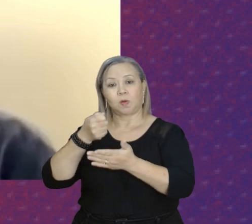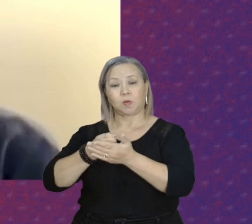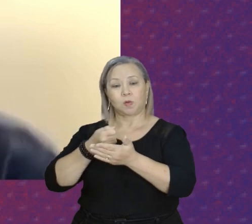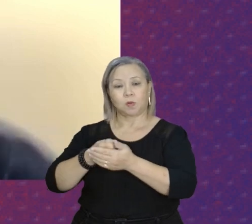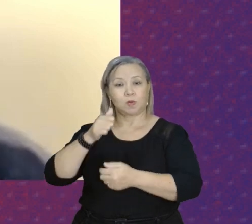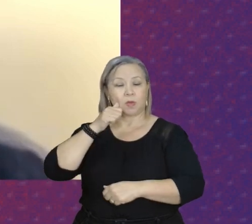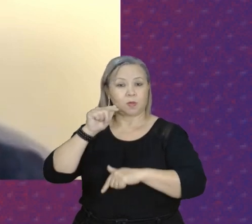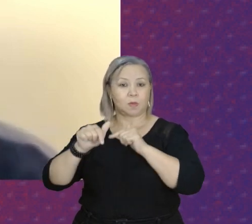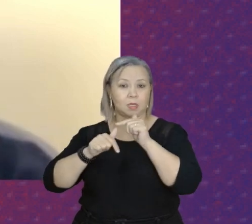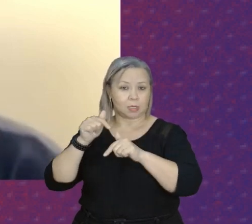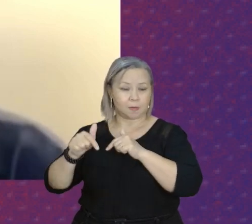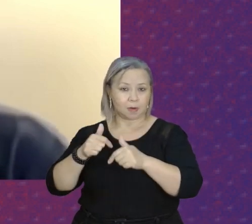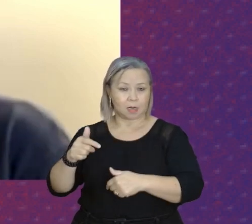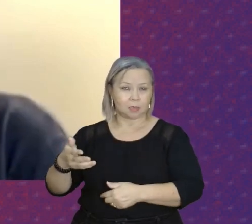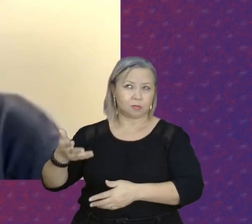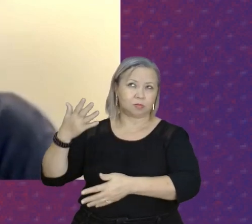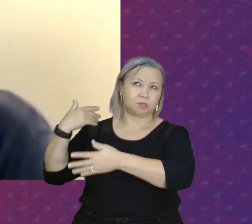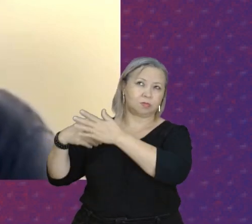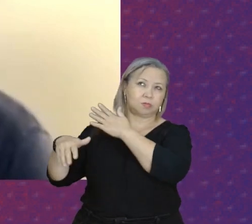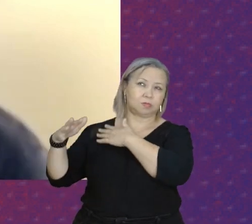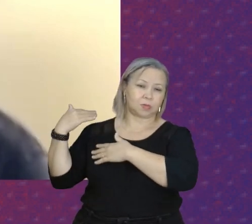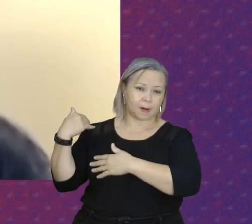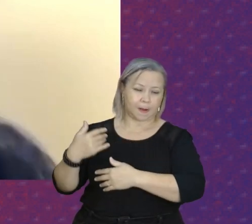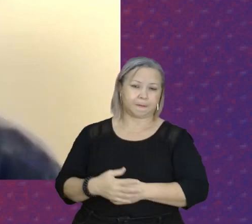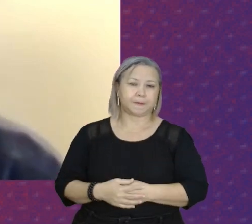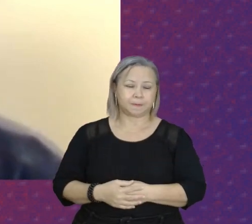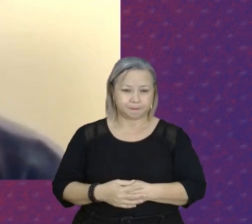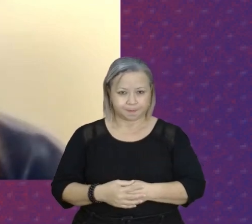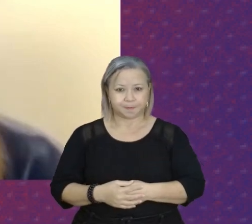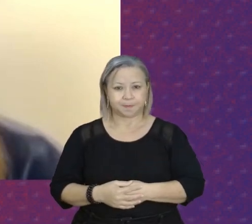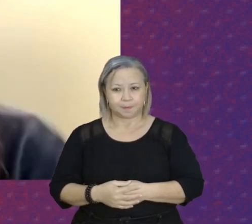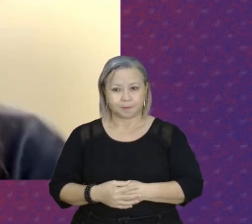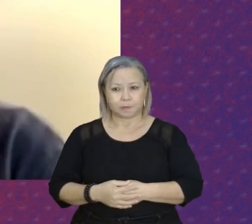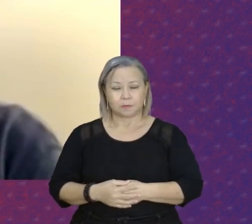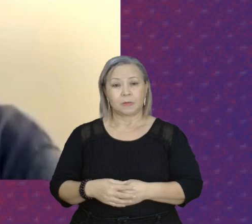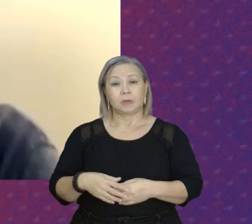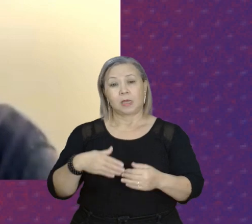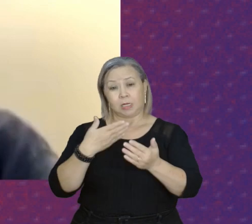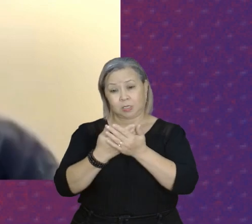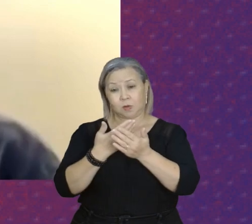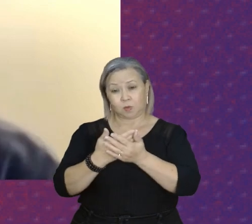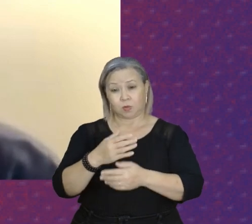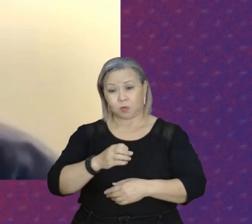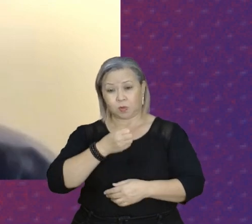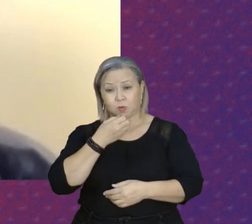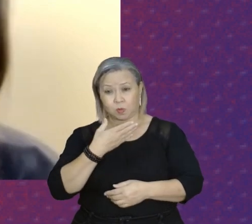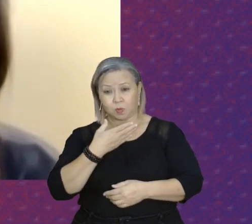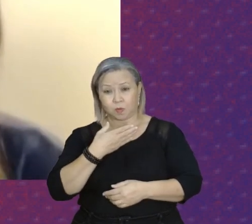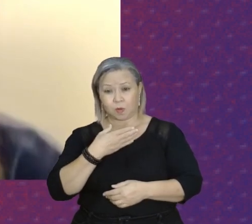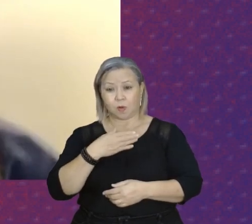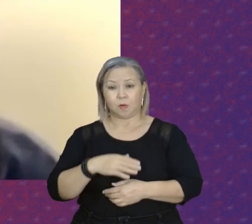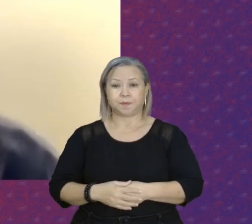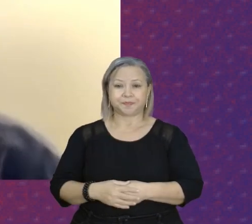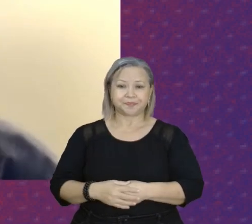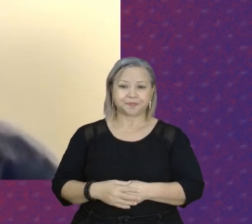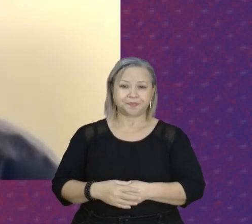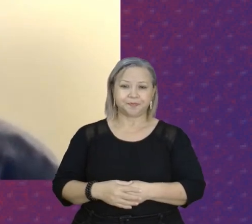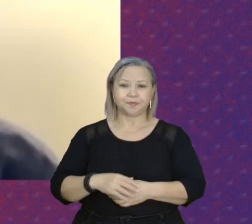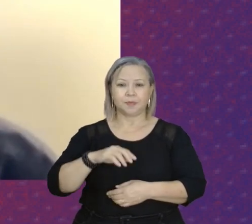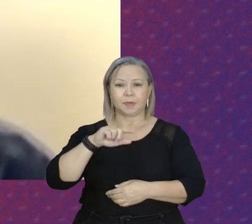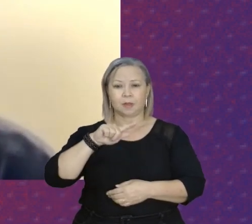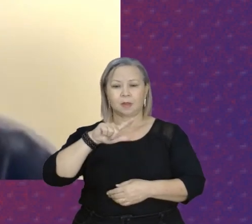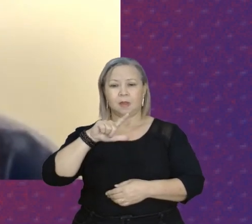trabalhadoras naquela época. Um estudo muito bom da Gláucia Fracaro,